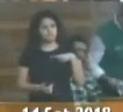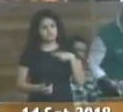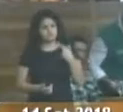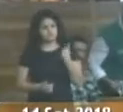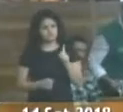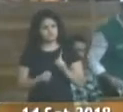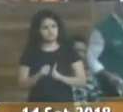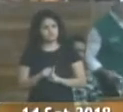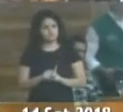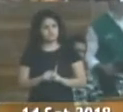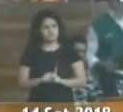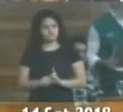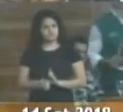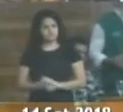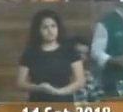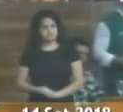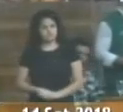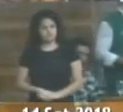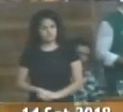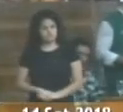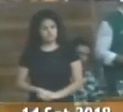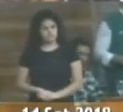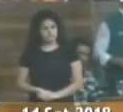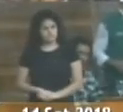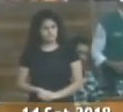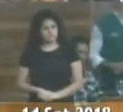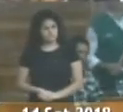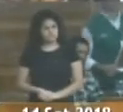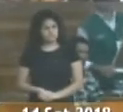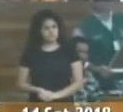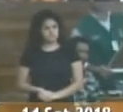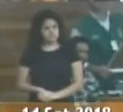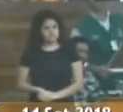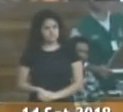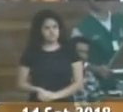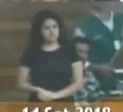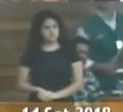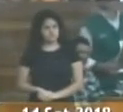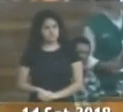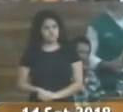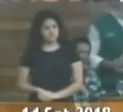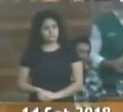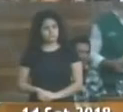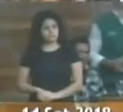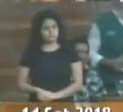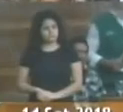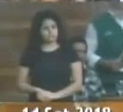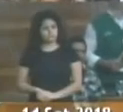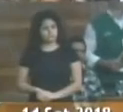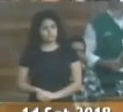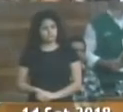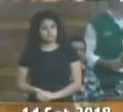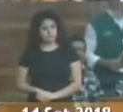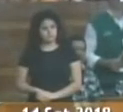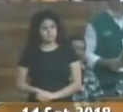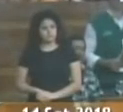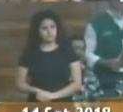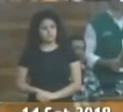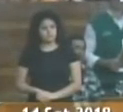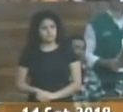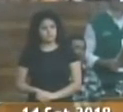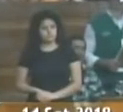ser que já tenha chegado lá aos conhecimentos do gestor do parque, mas, de qualquer jeito, se você quiser, depois a gente troca contato